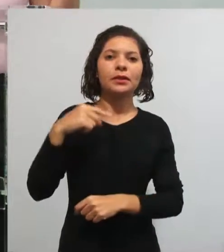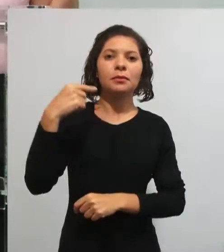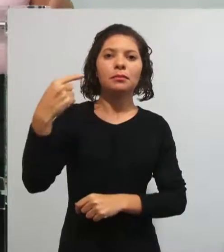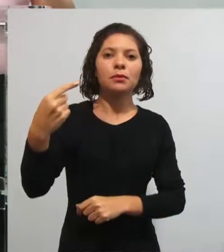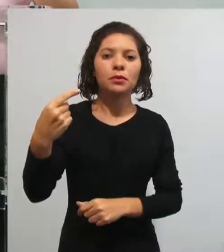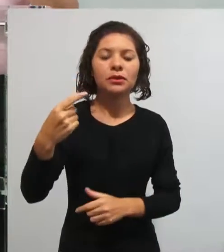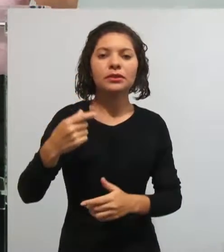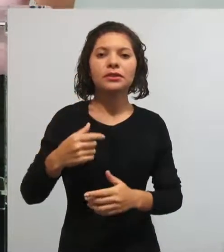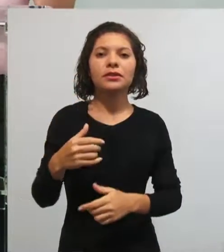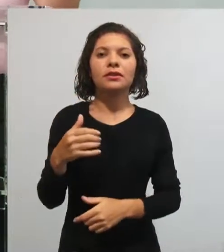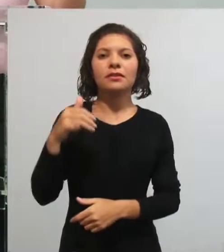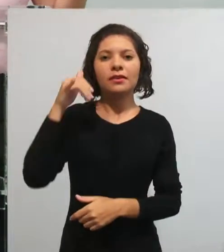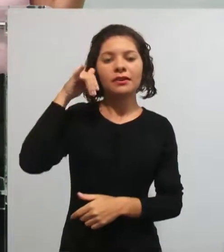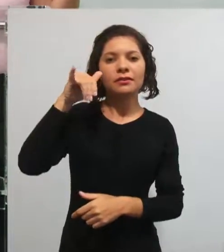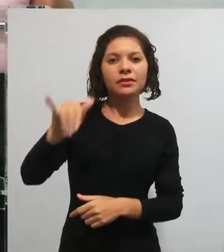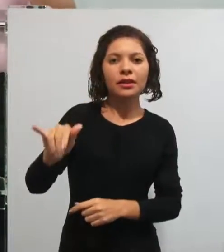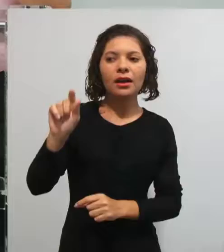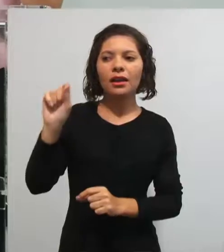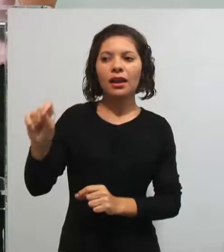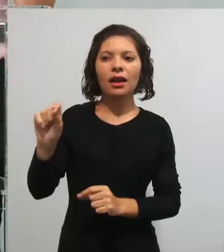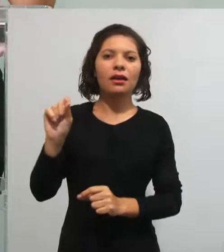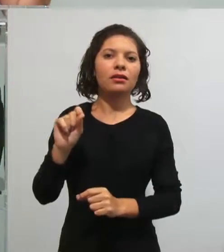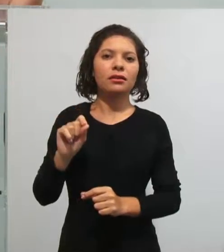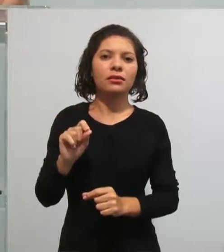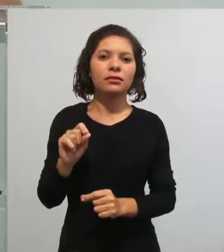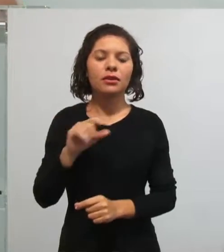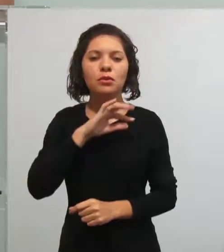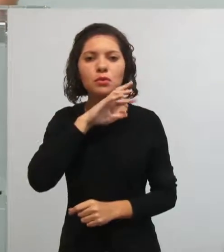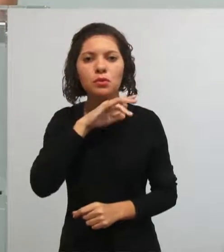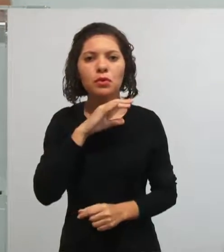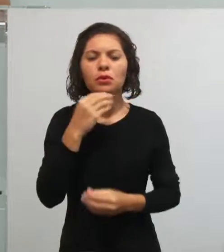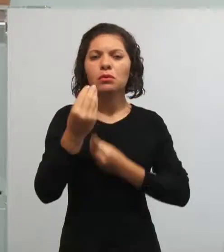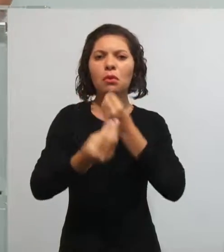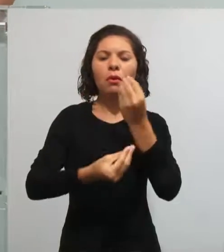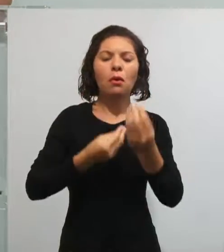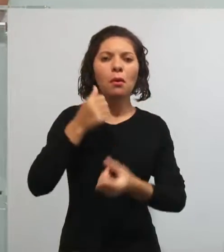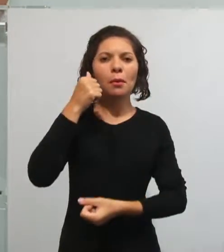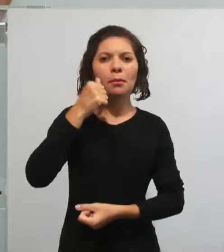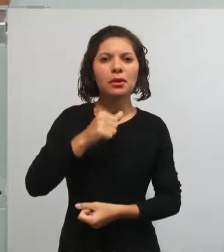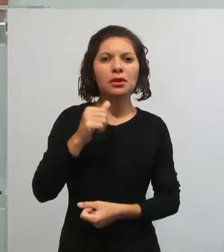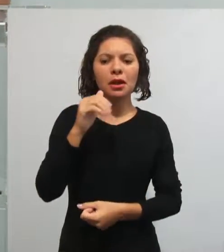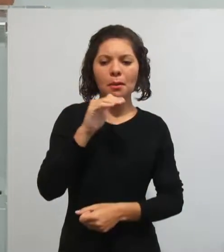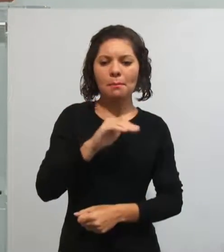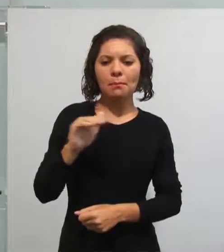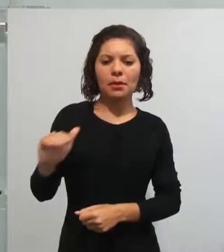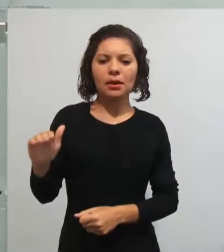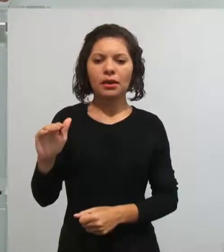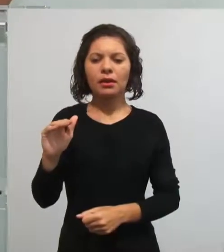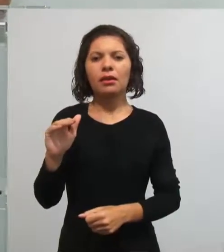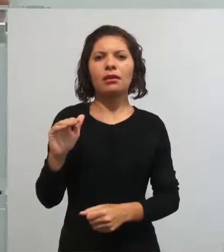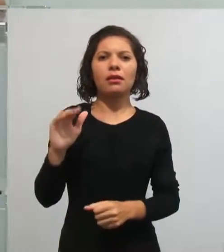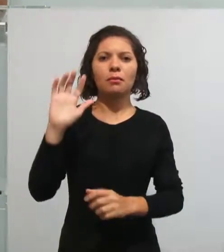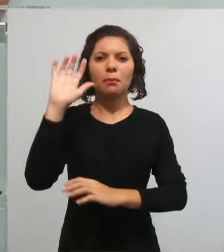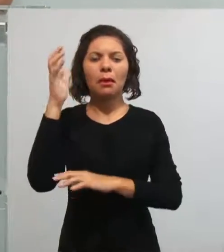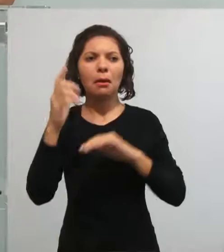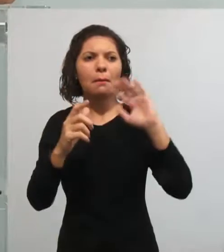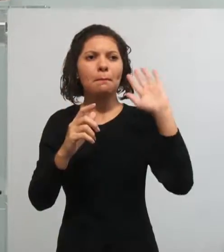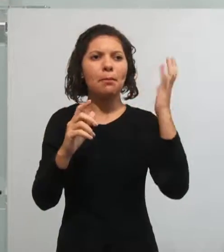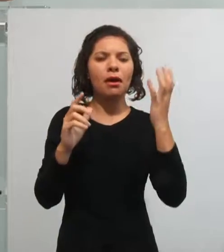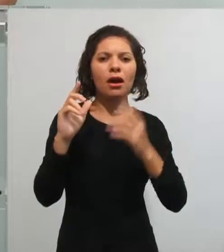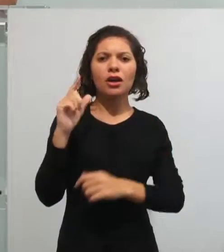mãe ao conselho tutelar, porque como é que deixa uma menina pequena naquela idade andar sozinha na floresta, enfim. Aí vocês vão ver